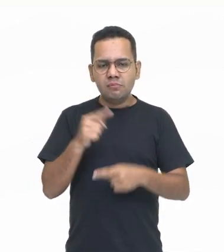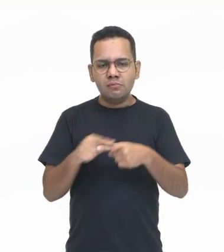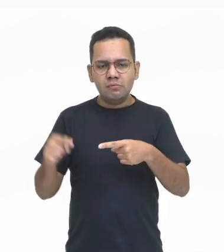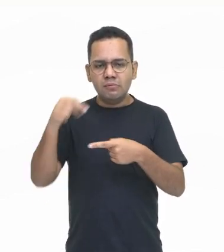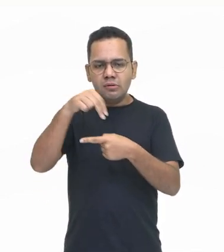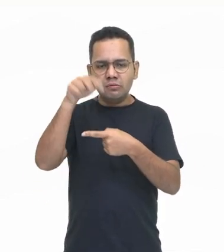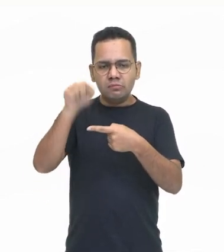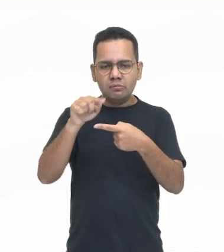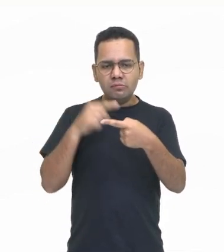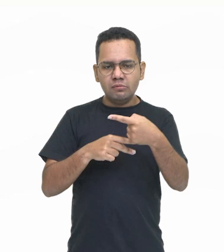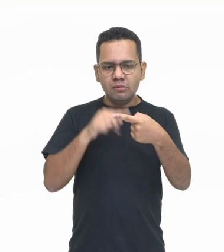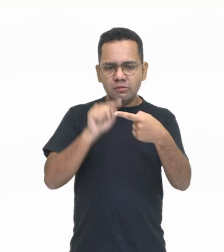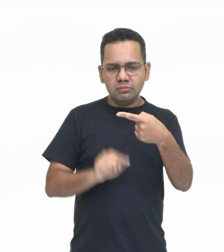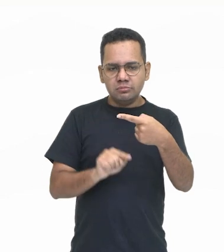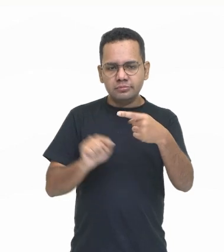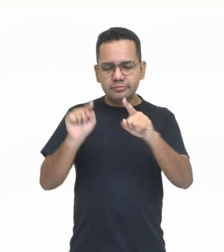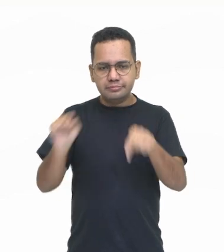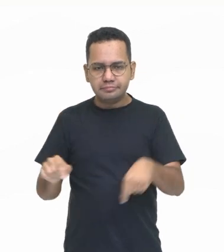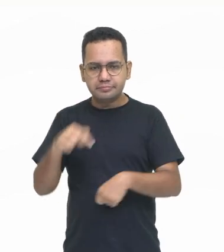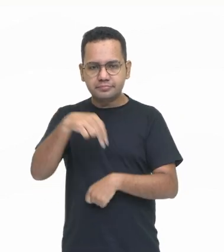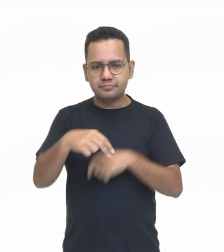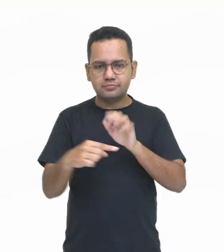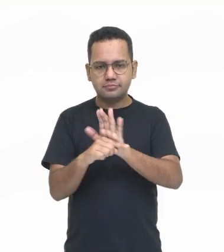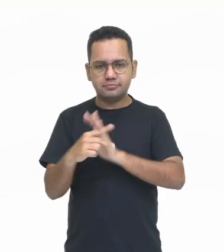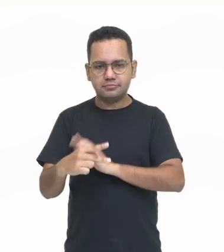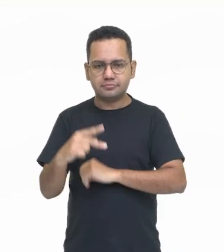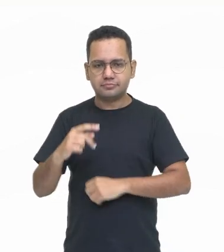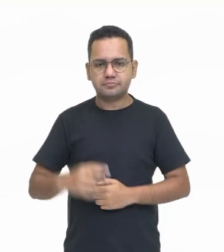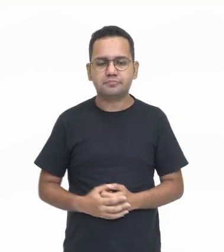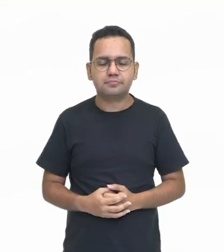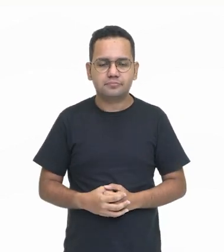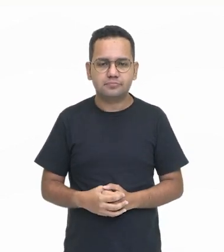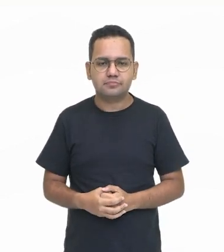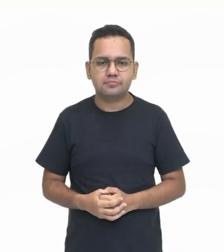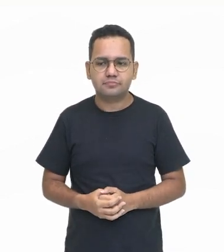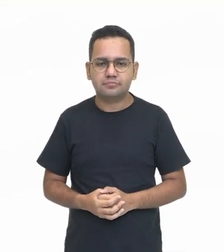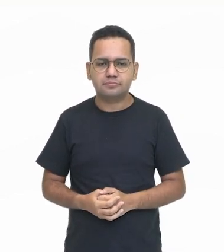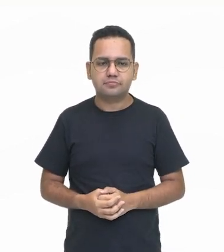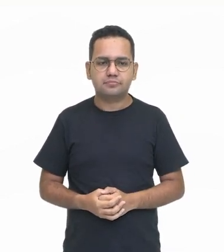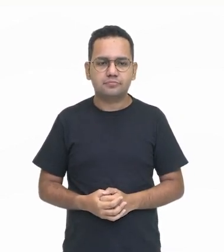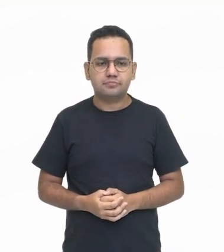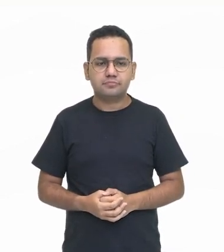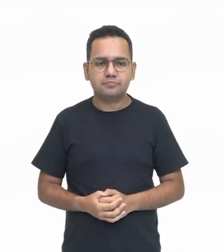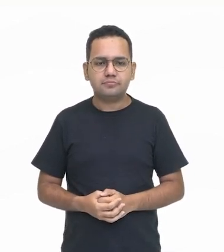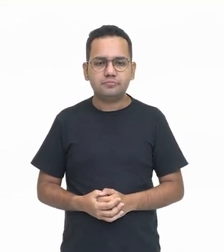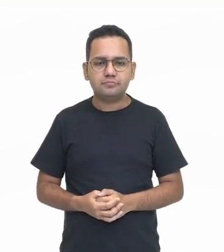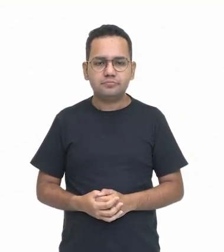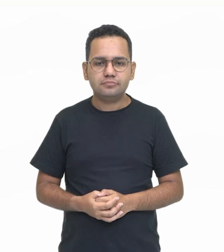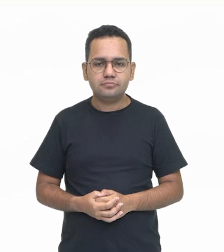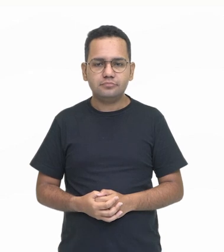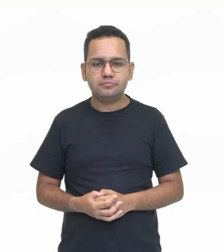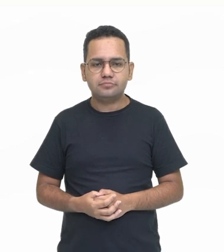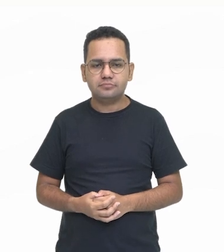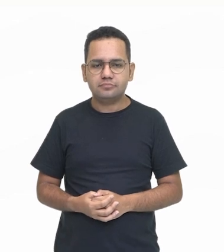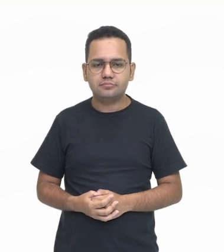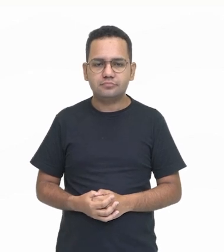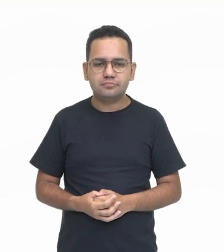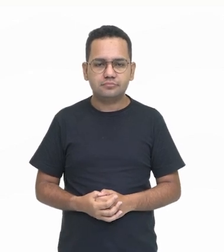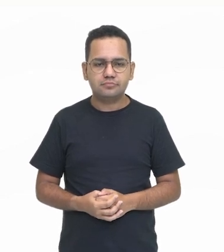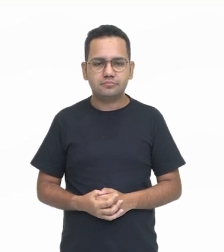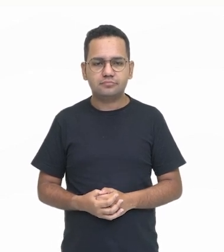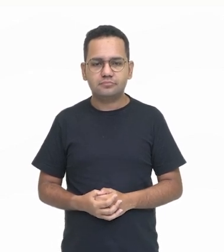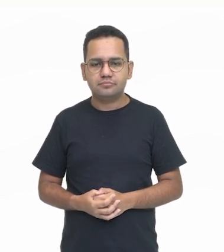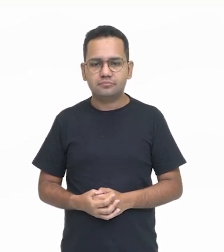p, vamos repetir, por p fatorial, que multiplica n menos p. Então, combinação pode ser reescrita sendo n